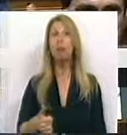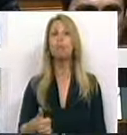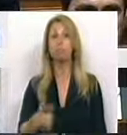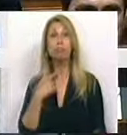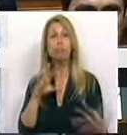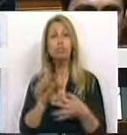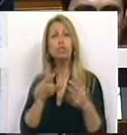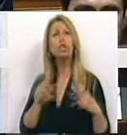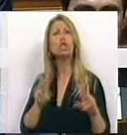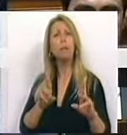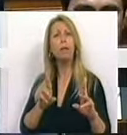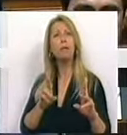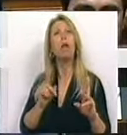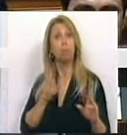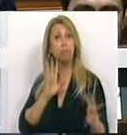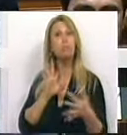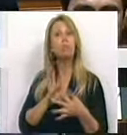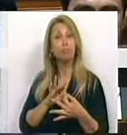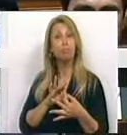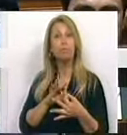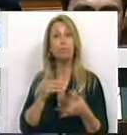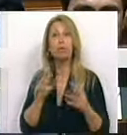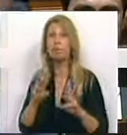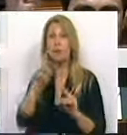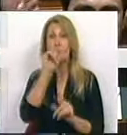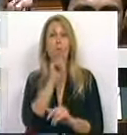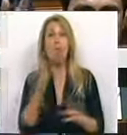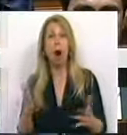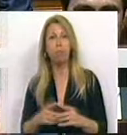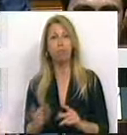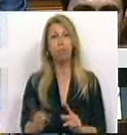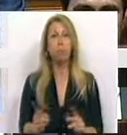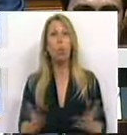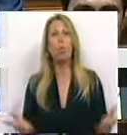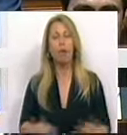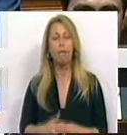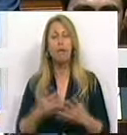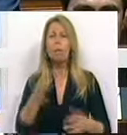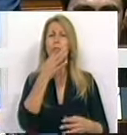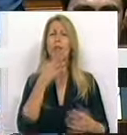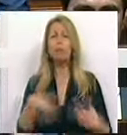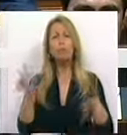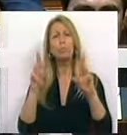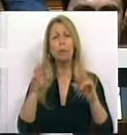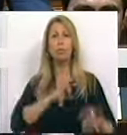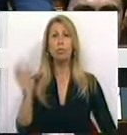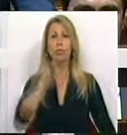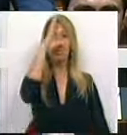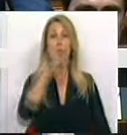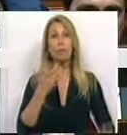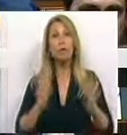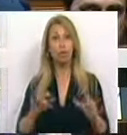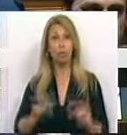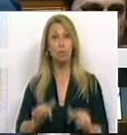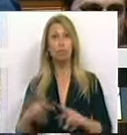a esperança e de que lado é que está a desesperança. E por falar em esperança, Sr. Primeiro-Ministro, já aqui temos